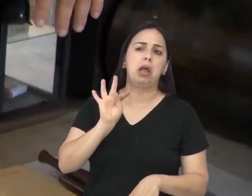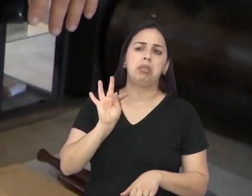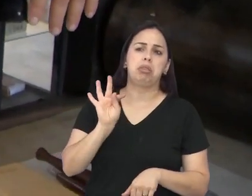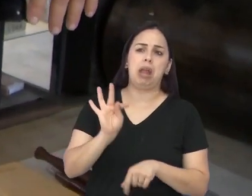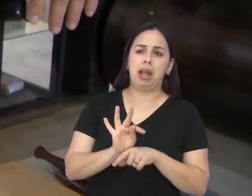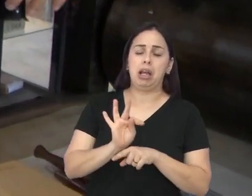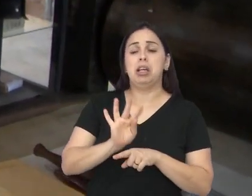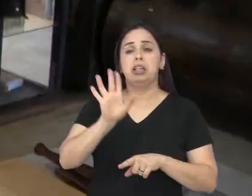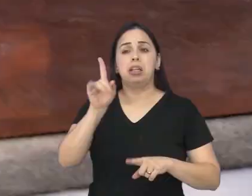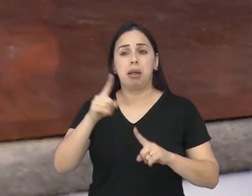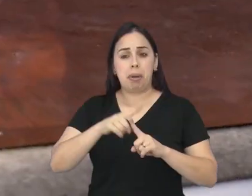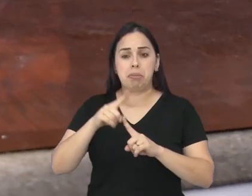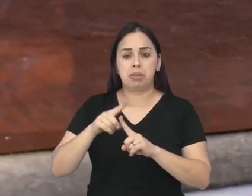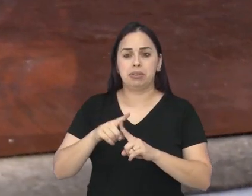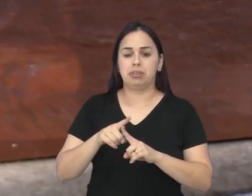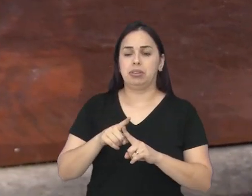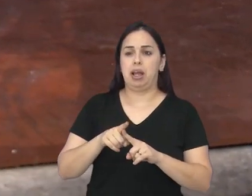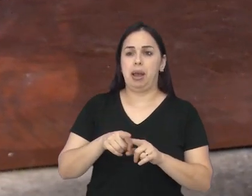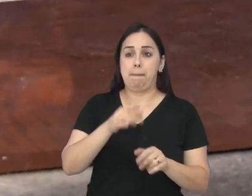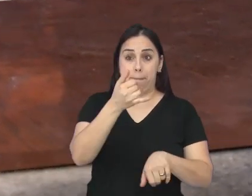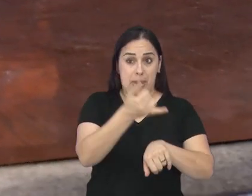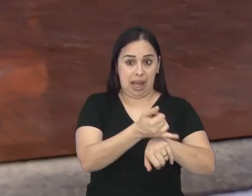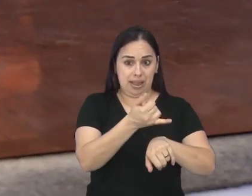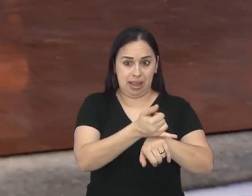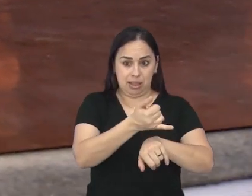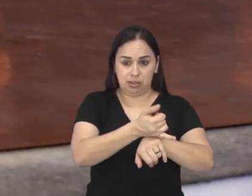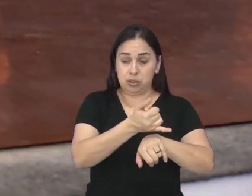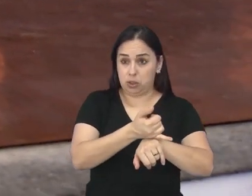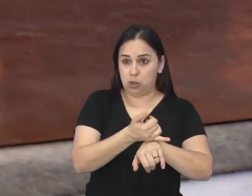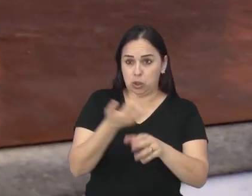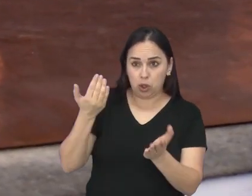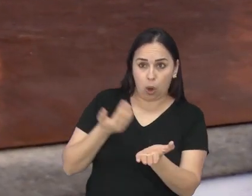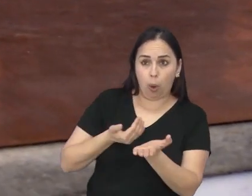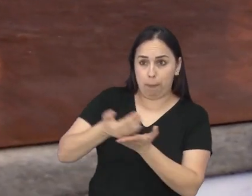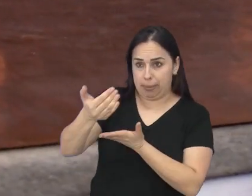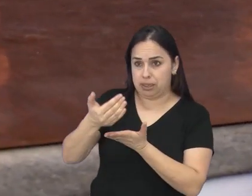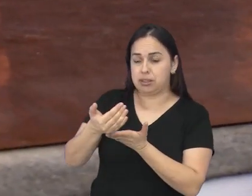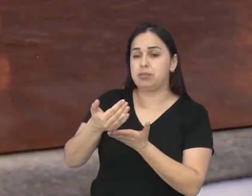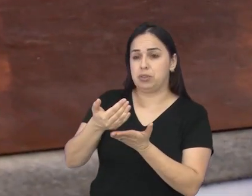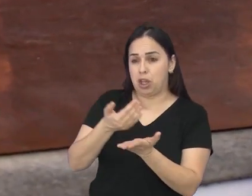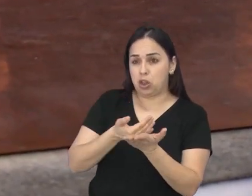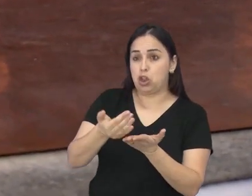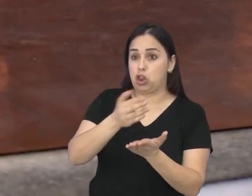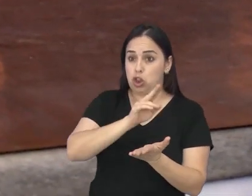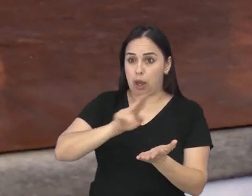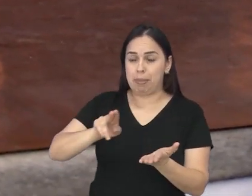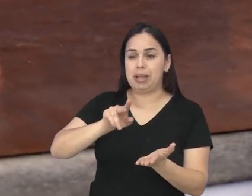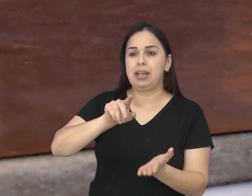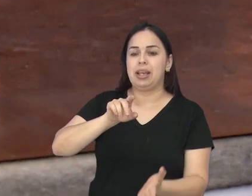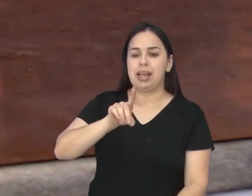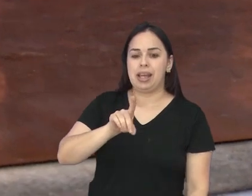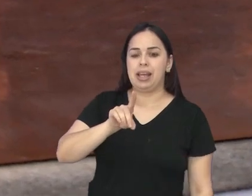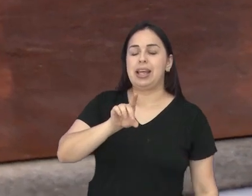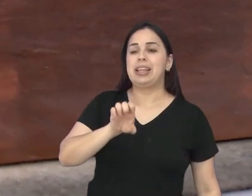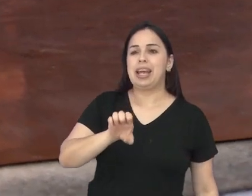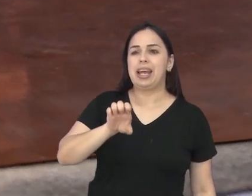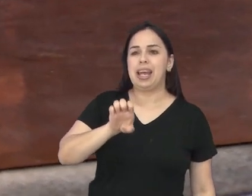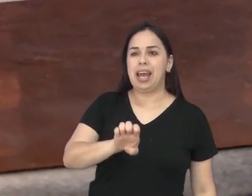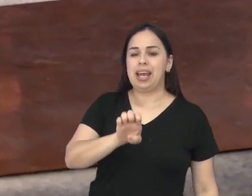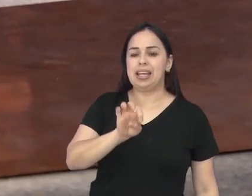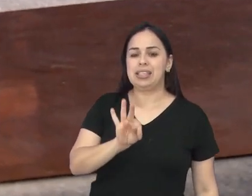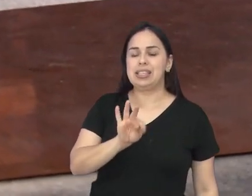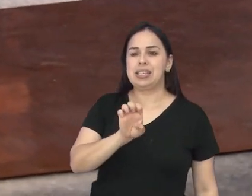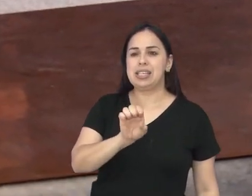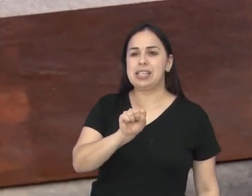a gravura em metal, né? A gravura em metal é que deu origem, então, ao nome de Etzer, né? que é o